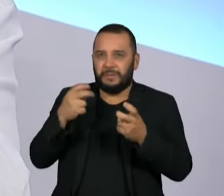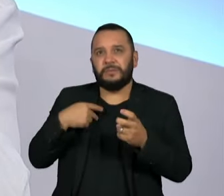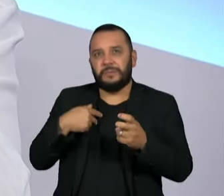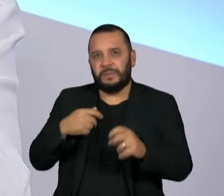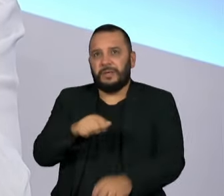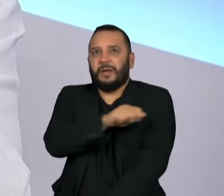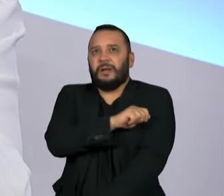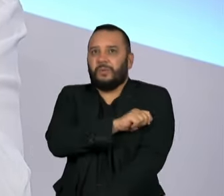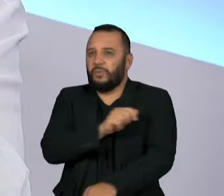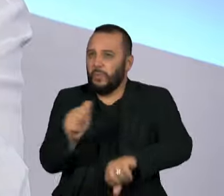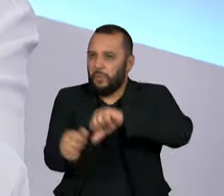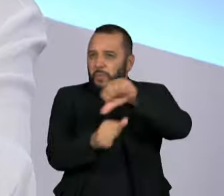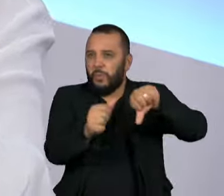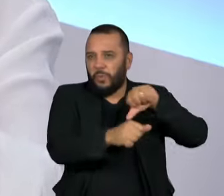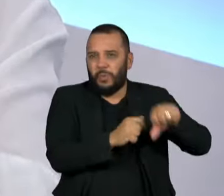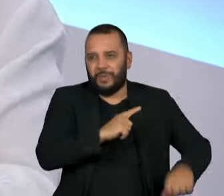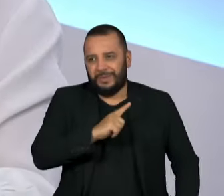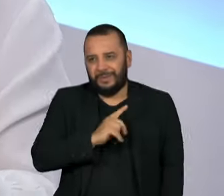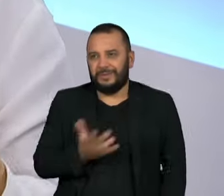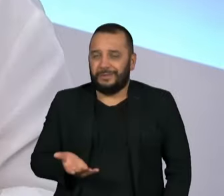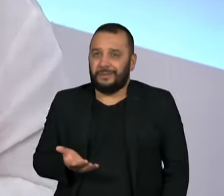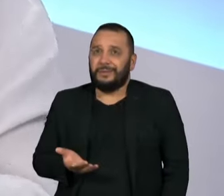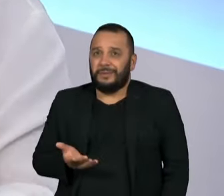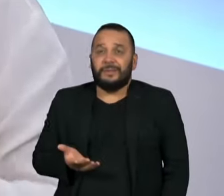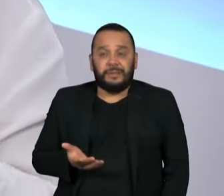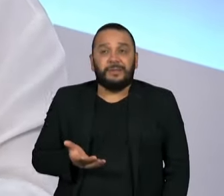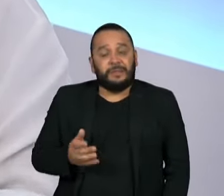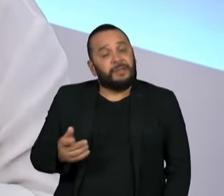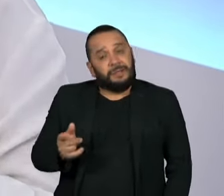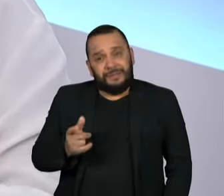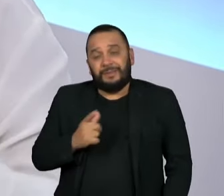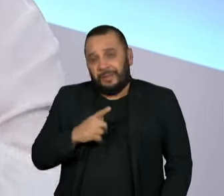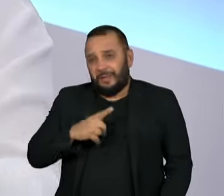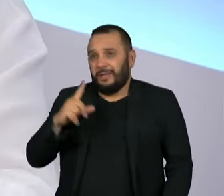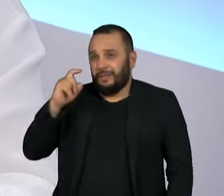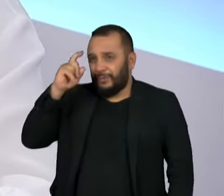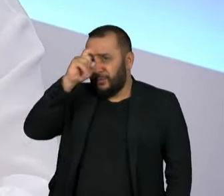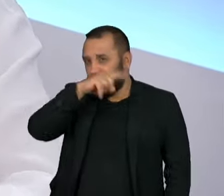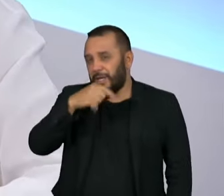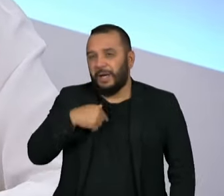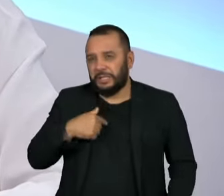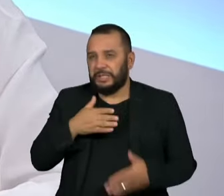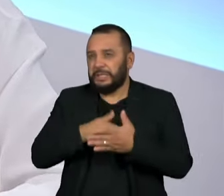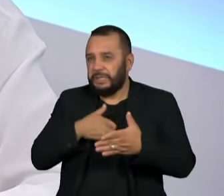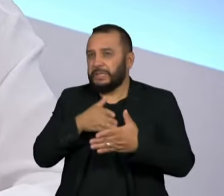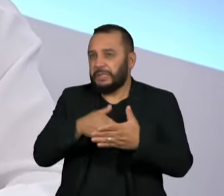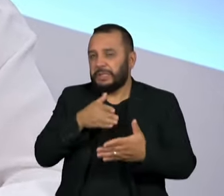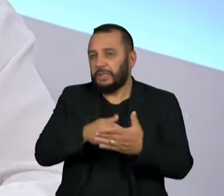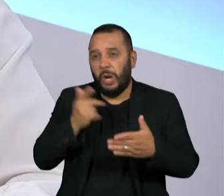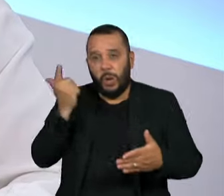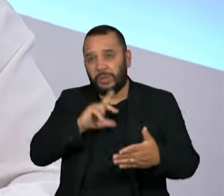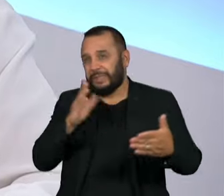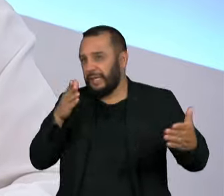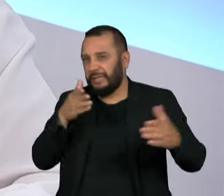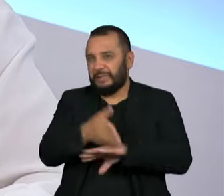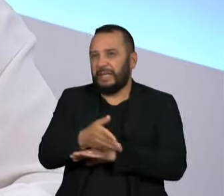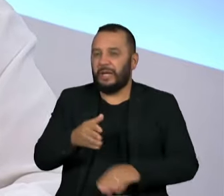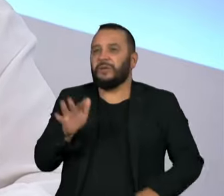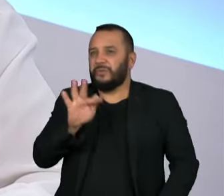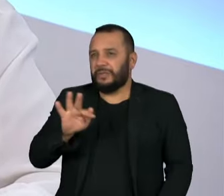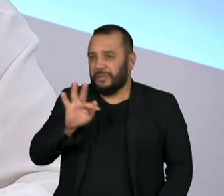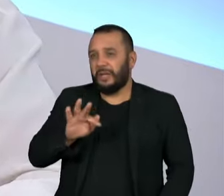alunos, né? E quando você diz que, por enfrentarem muitas e muitas dificuldades para chegar lá, quando eles chegam, eles precisam